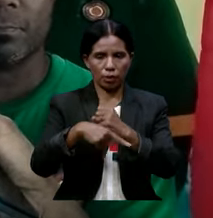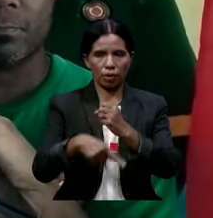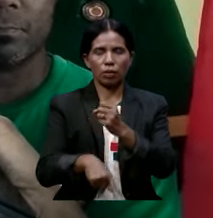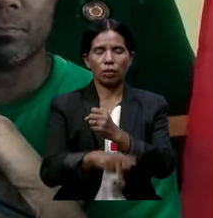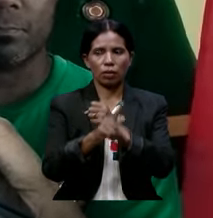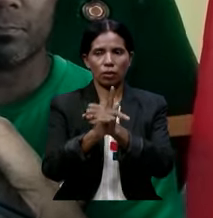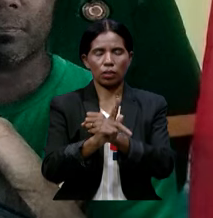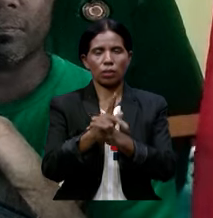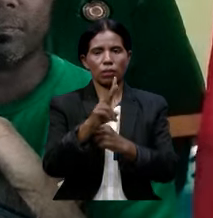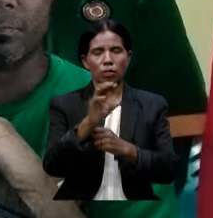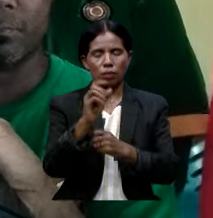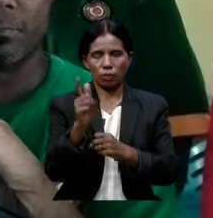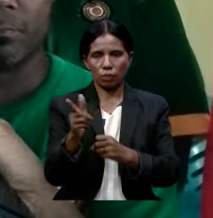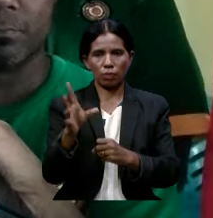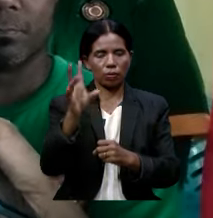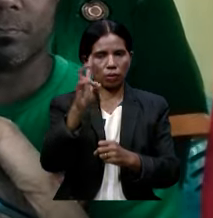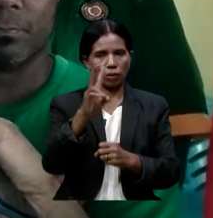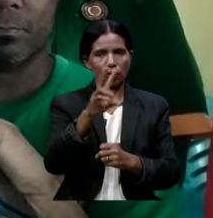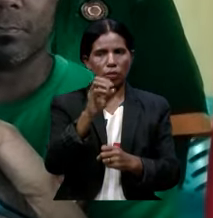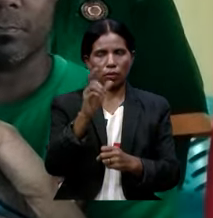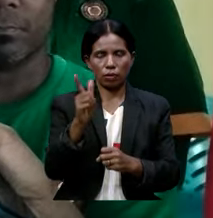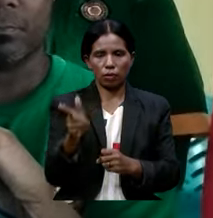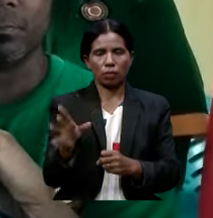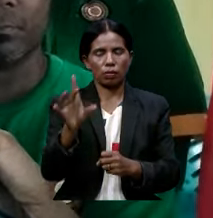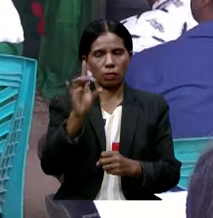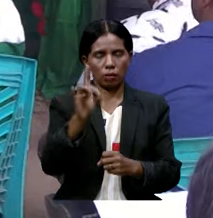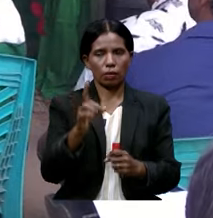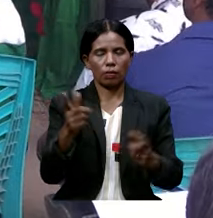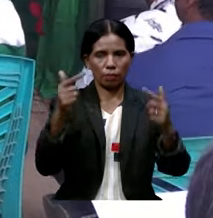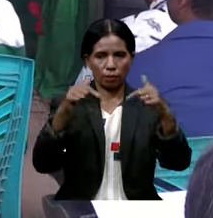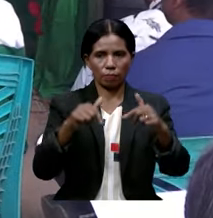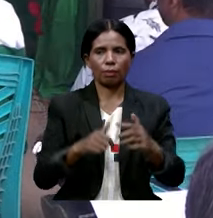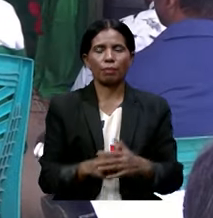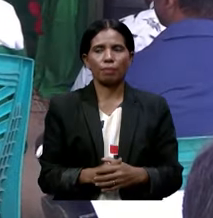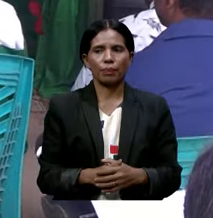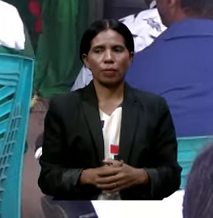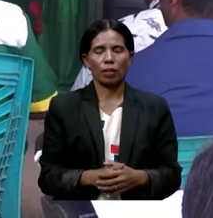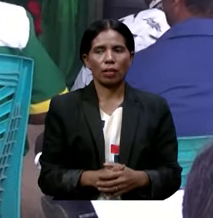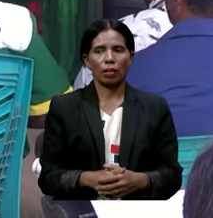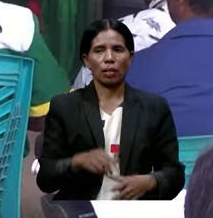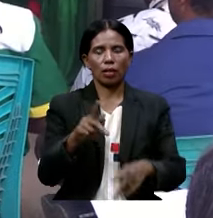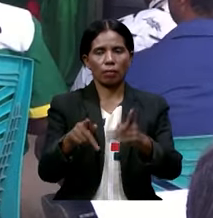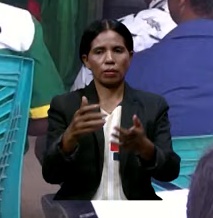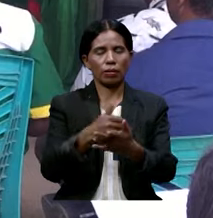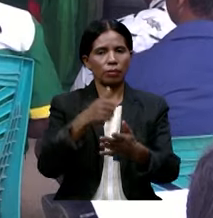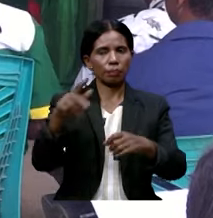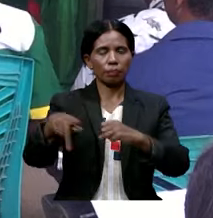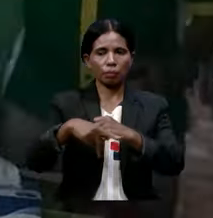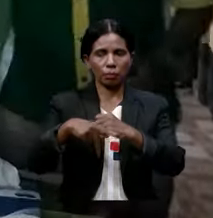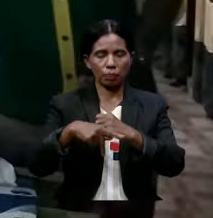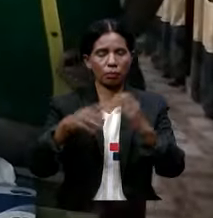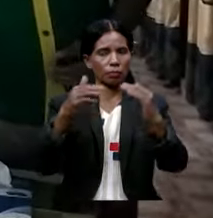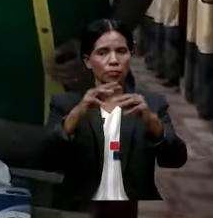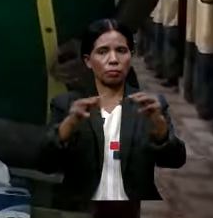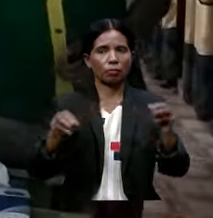ya 2027 no 2028 mai. Conferencista nebe a participa e a conferência municipal ne